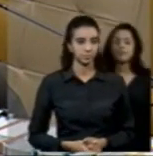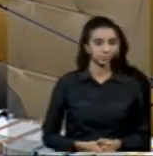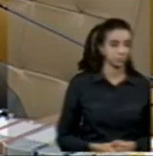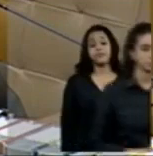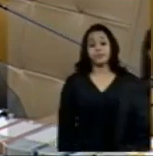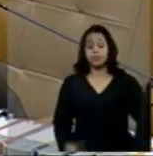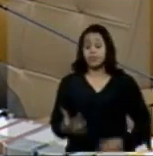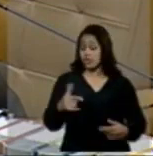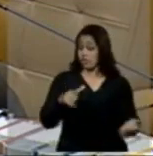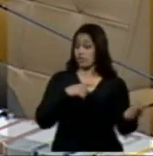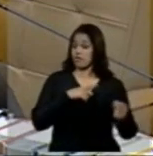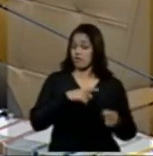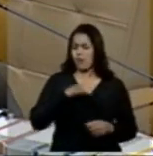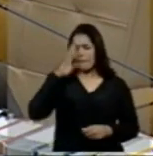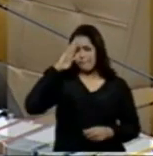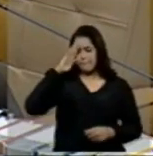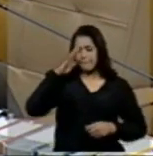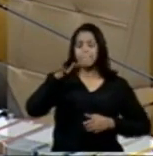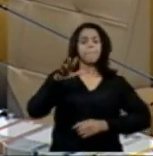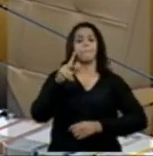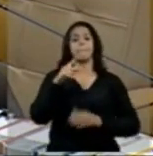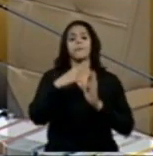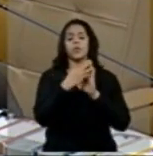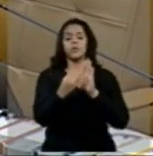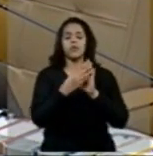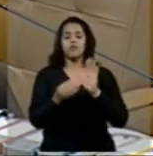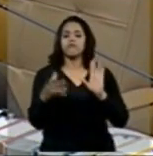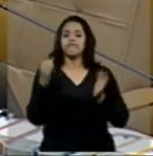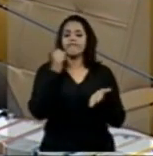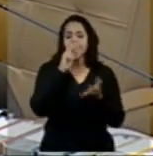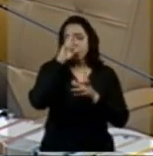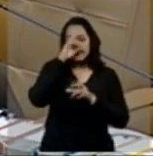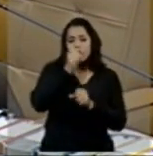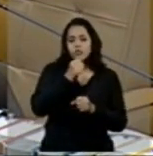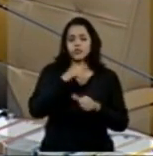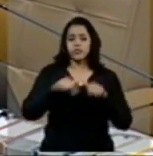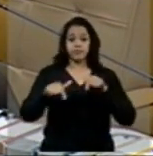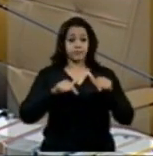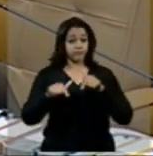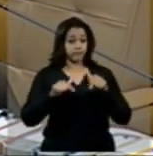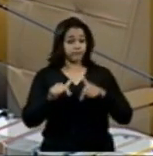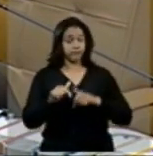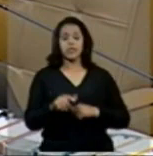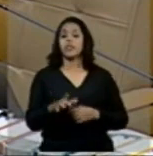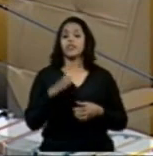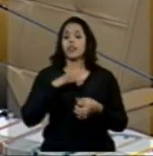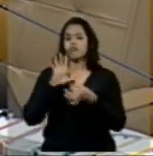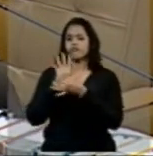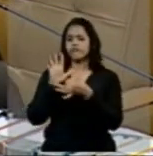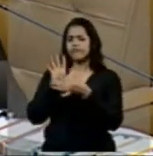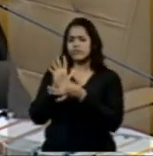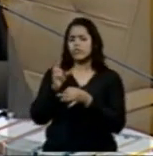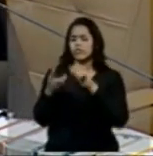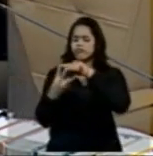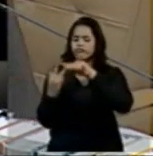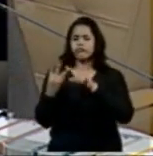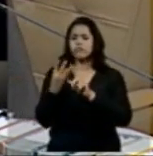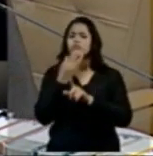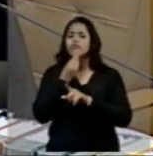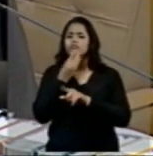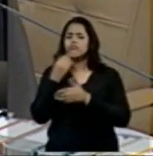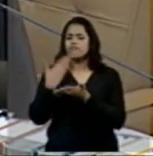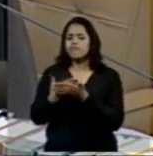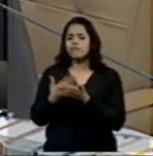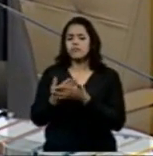padrões de pactuação da força de trabalho. Reforço esse entendimento, Denis Marassi, Gimenez e José